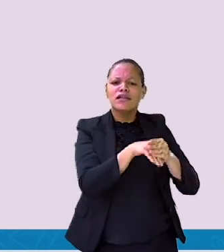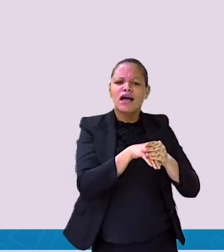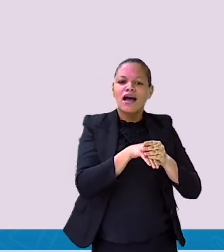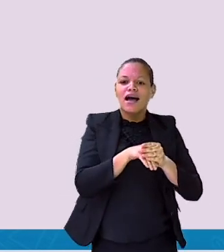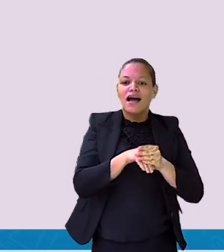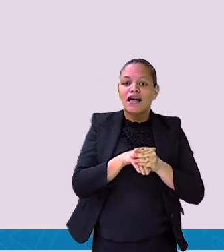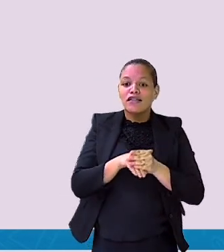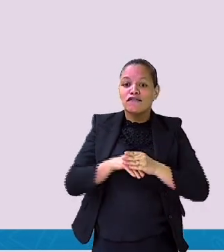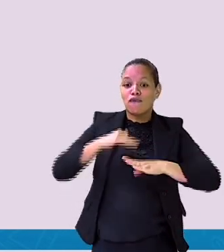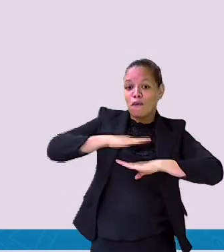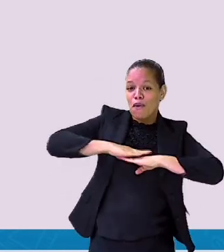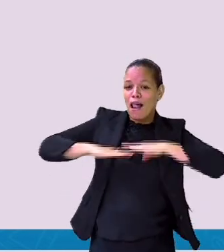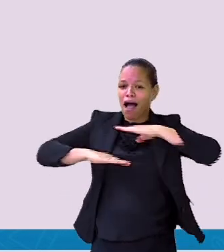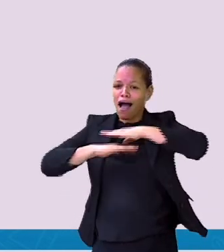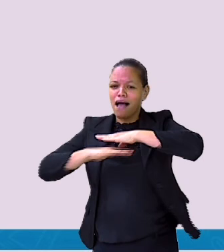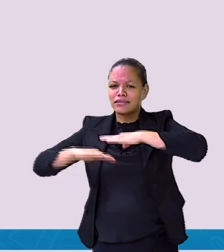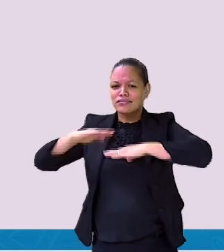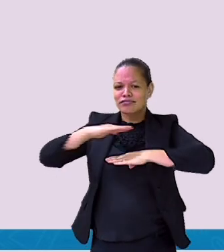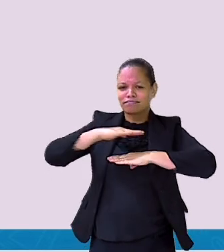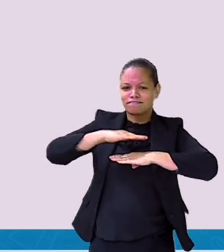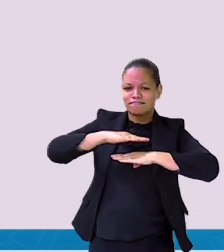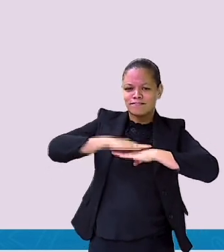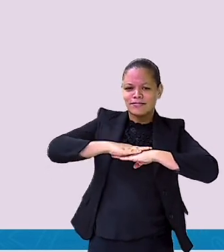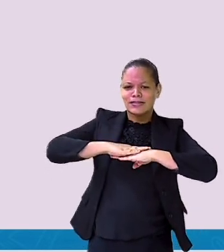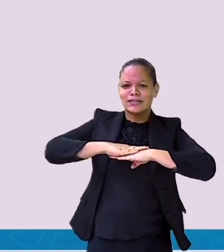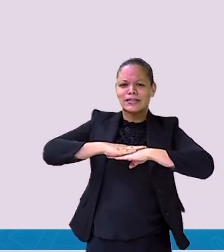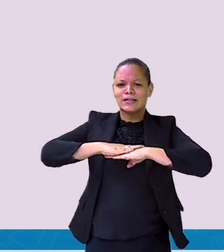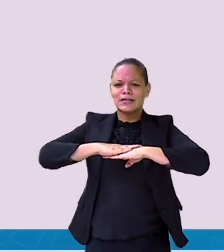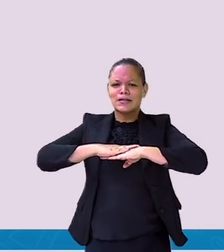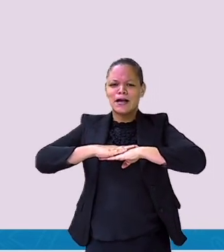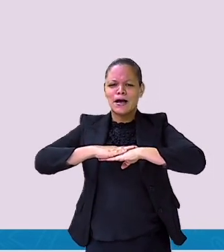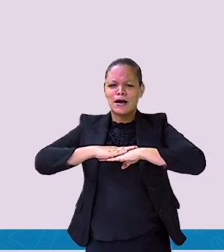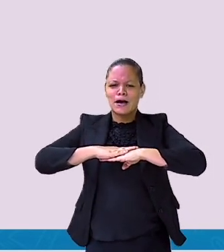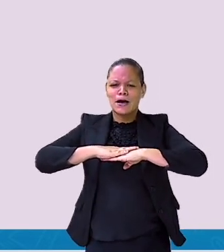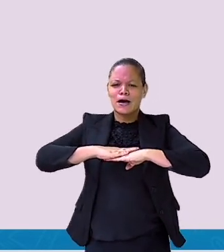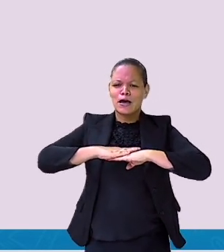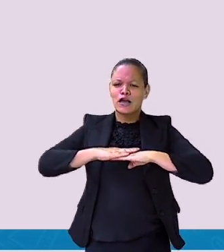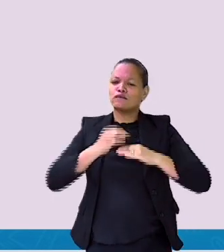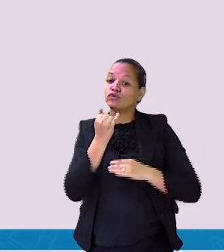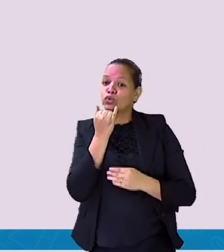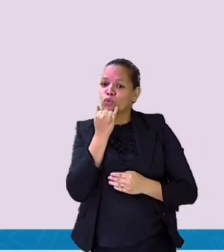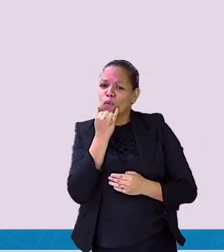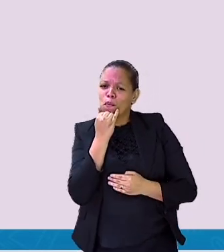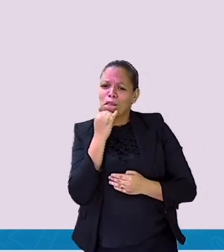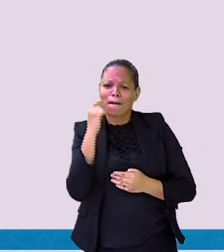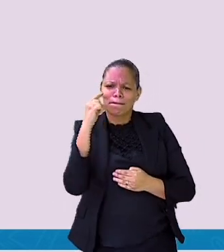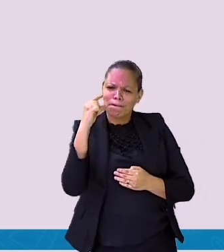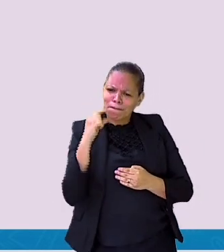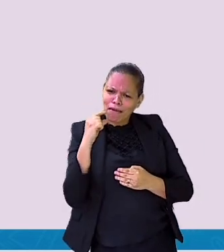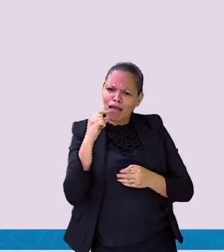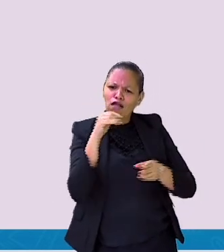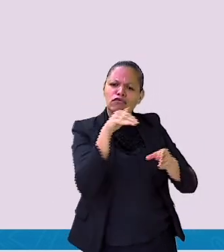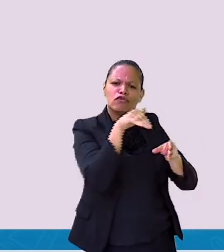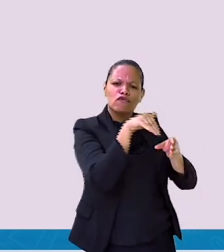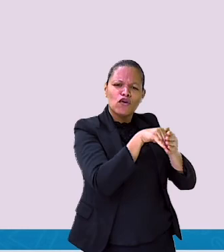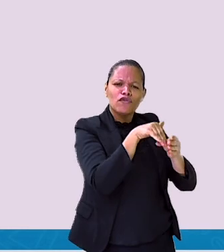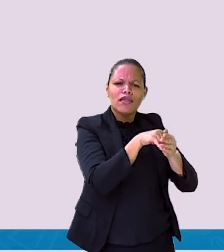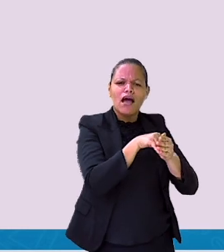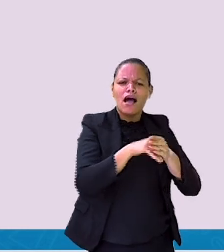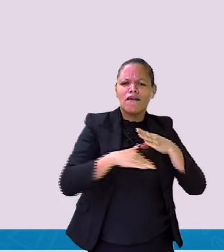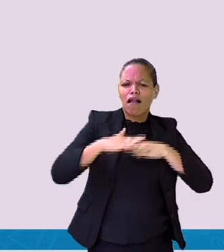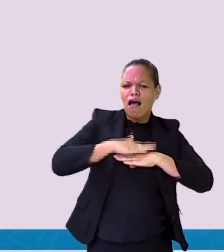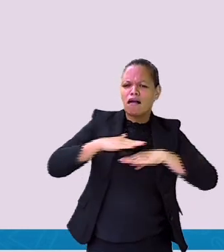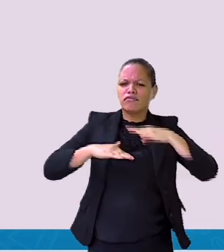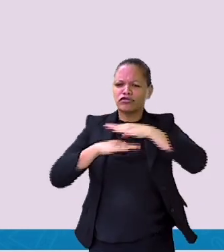votado? Vocês podem perceber aí que lá em casa tem um monte de leãozinho que adoram churrasco, porque foi